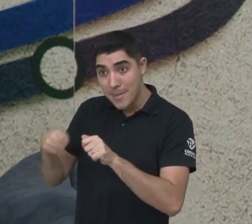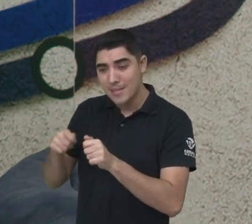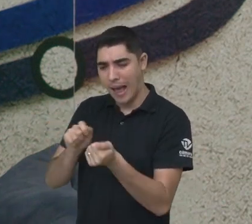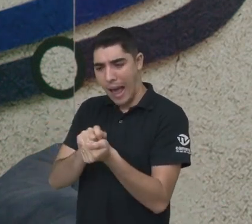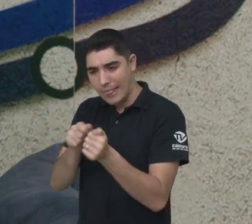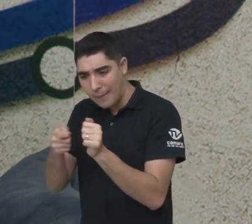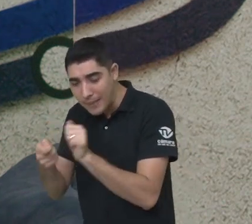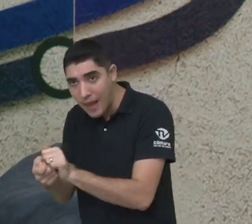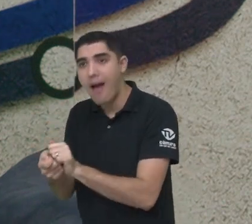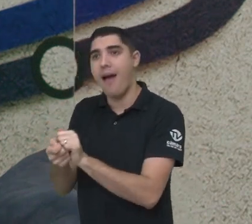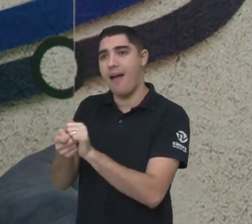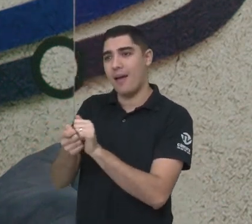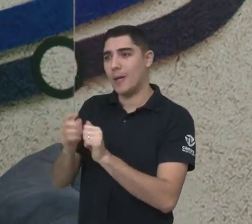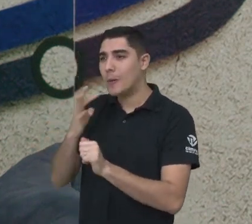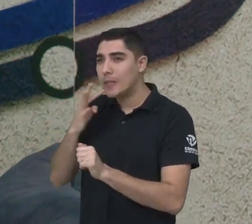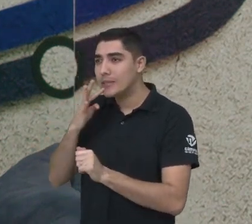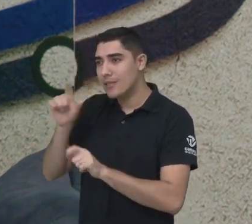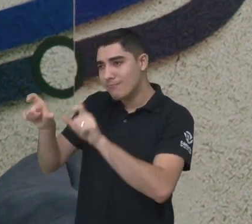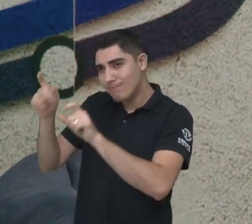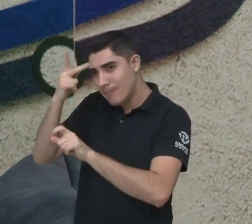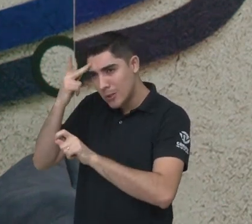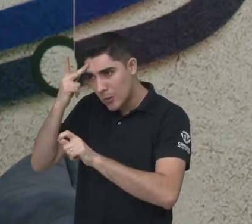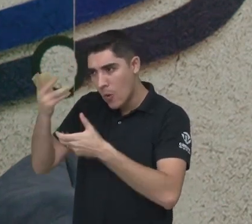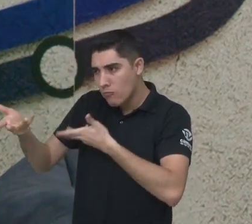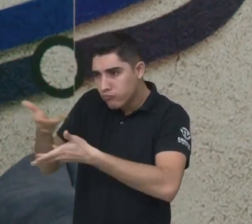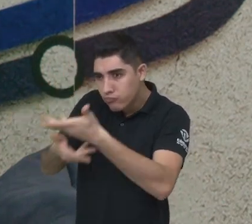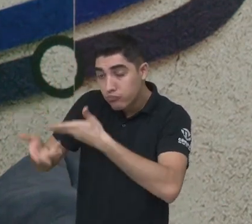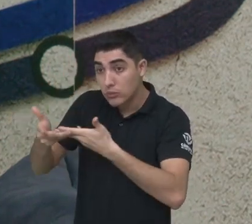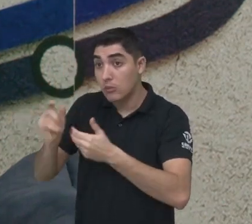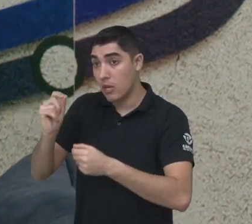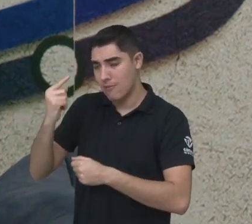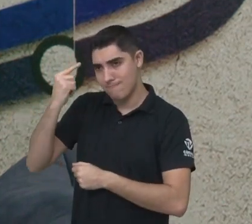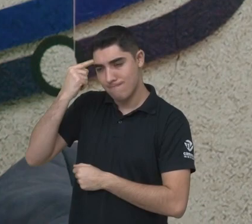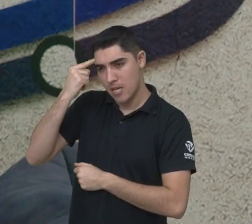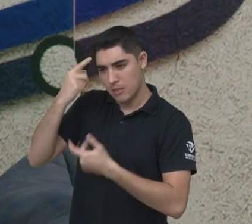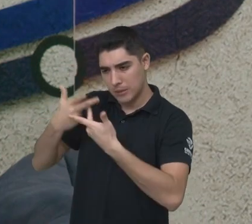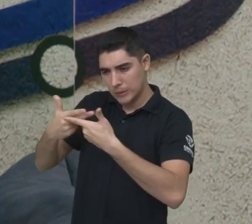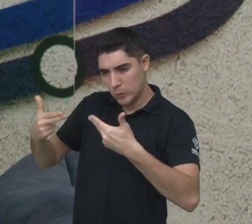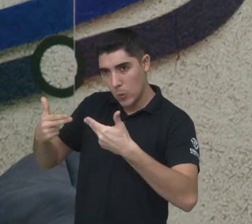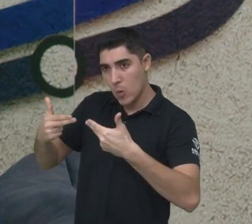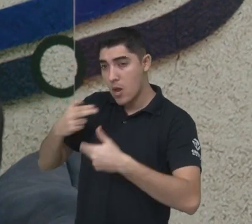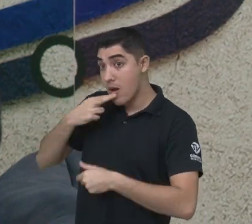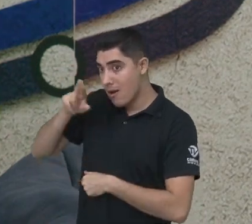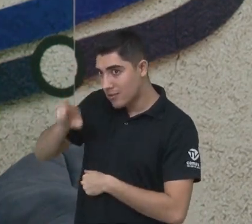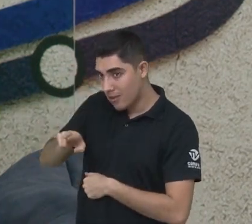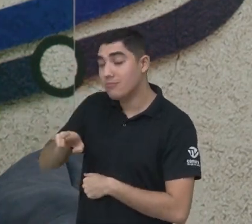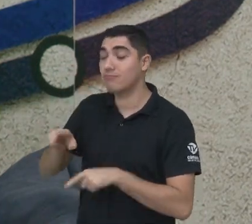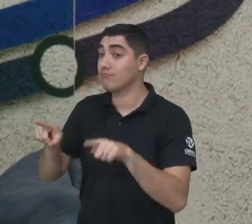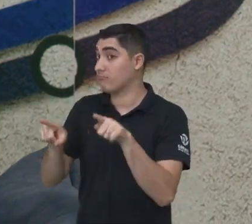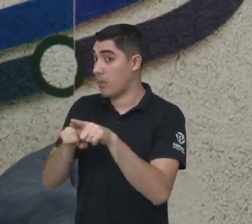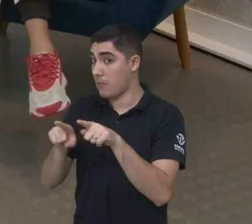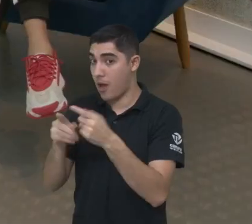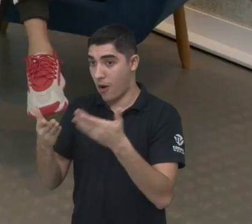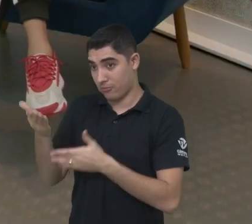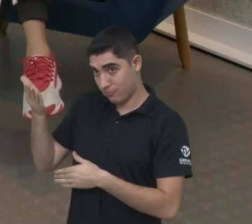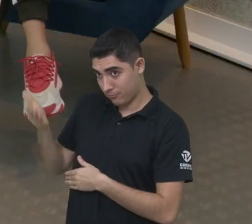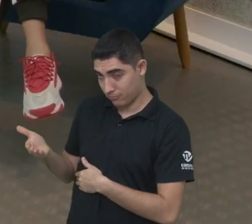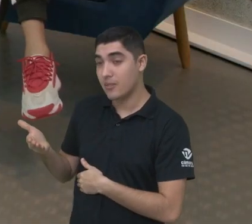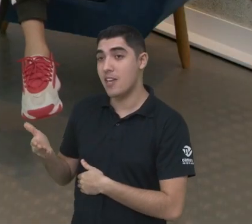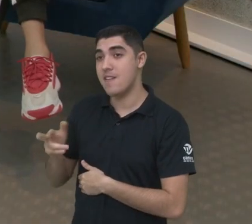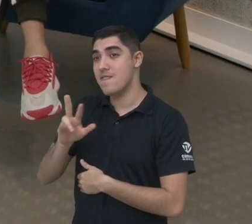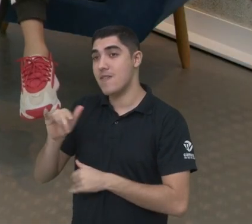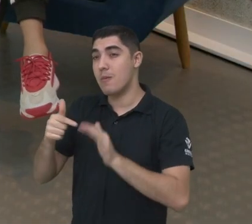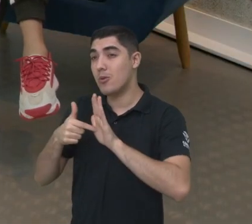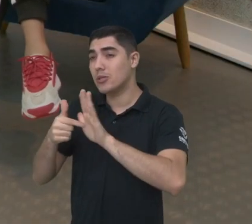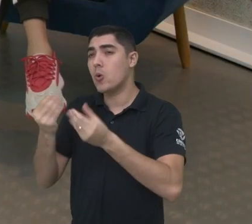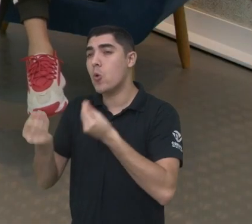de resiliência, precisa ter tato com as pessoas, pensamento lógicos, mas agora o Fabiano Roxo vai nos contar um pouco